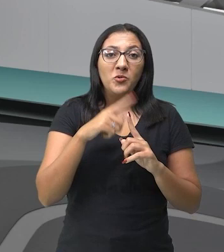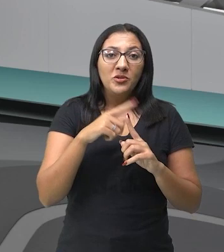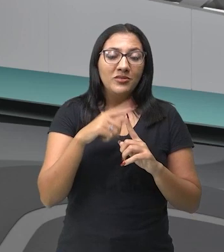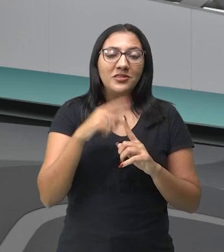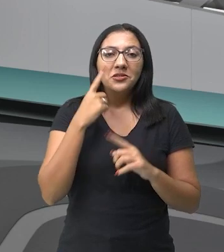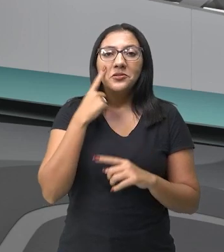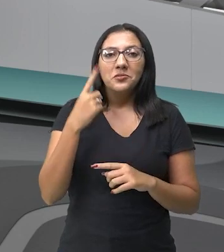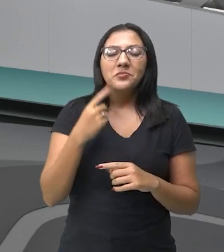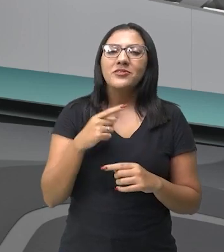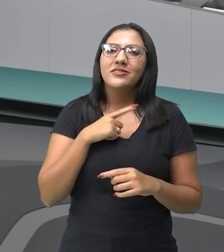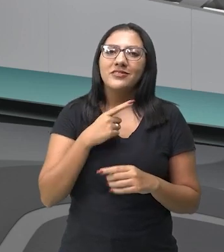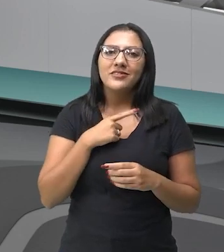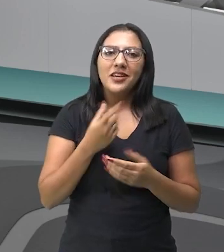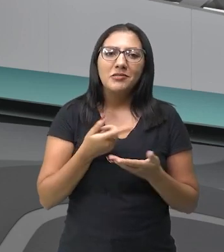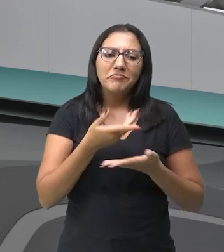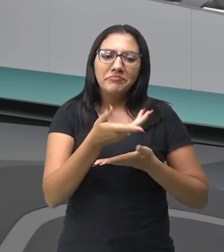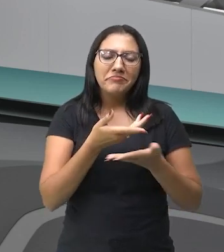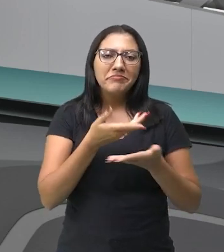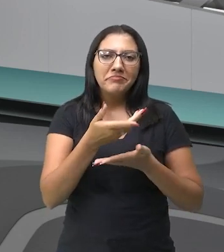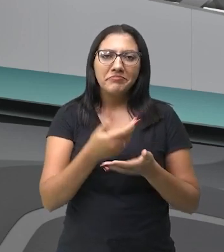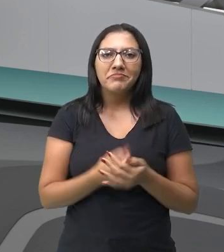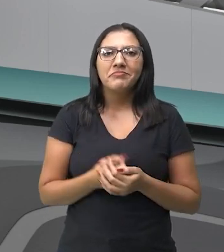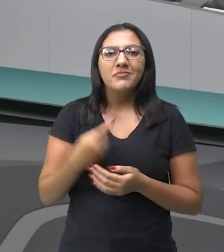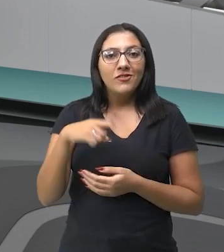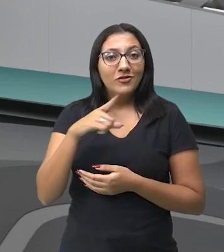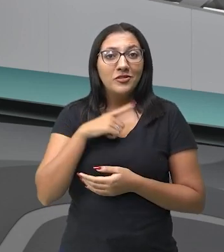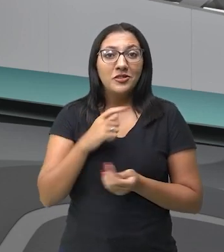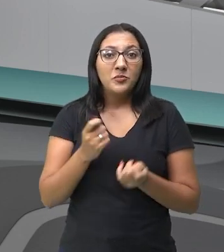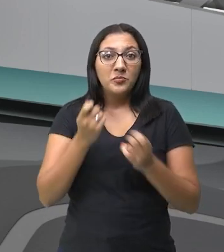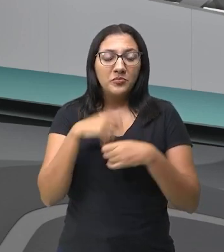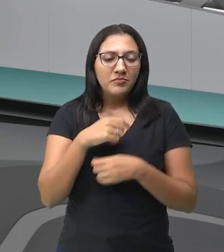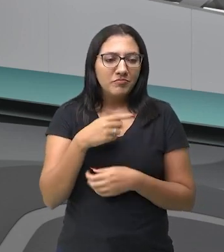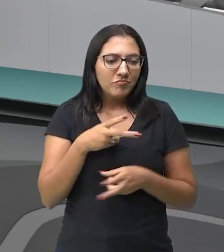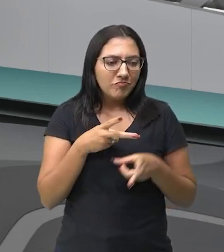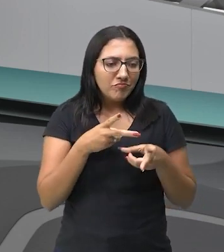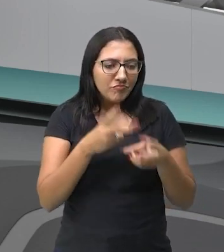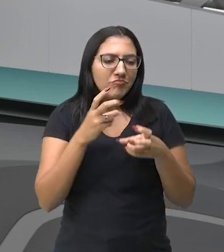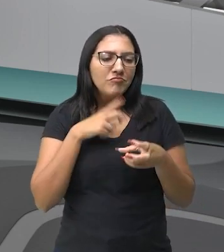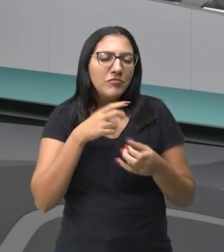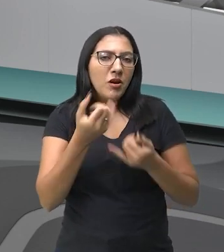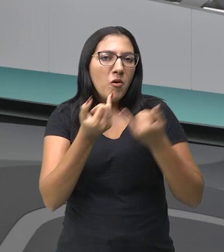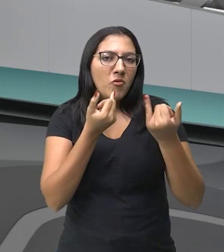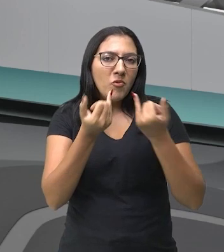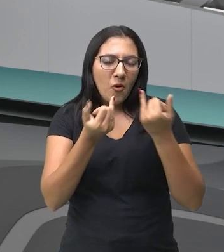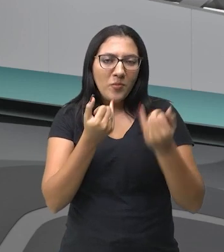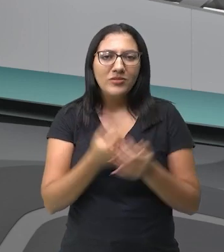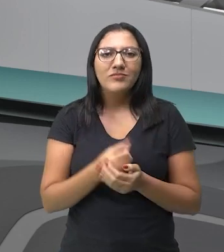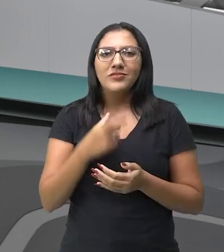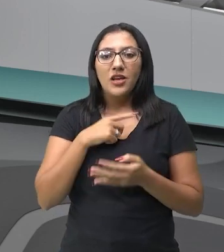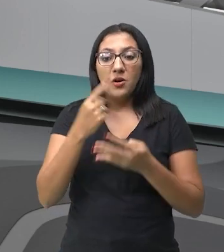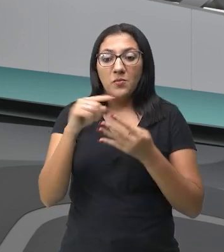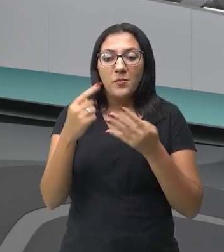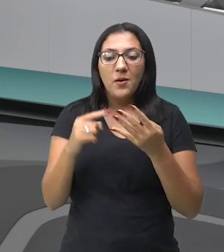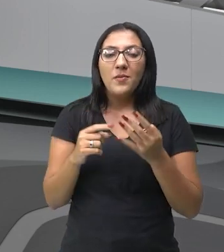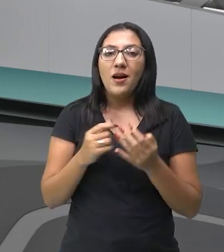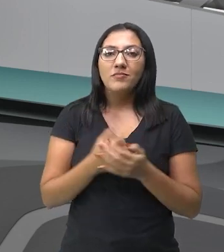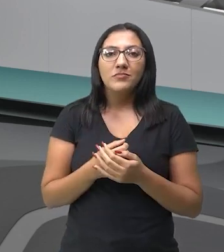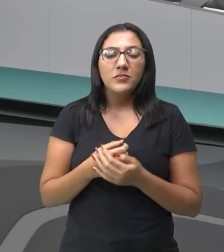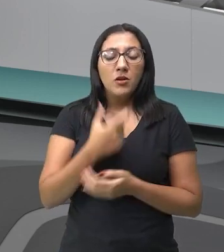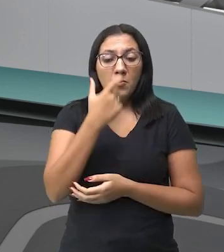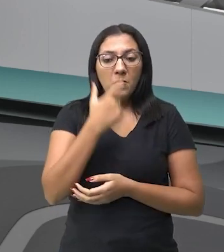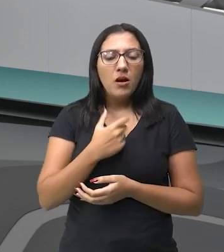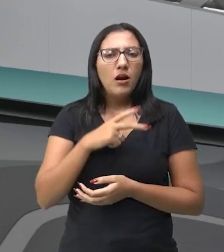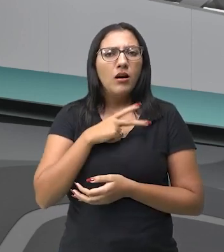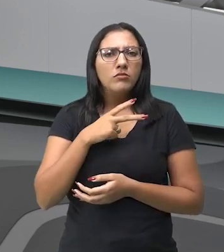você insere, a partir de informações suas pessoais que você vai inserindo dentro desse texto. Por isso que ele é